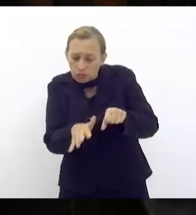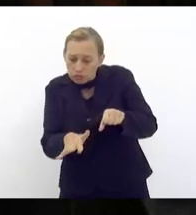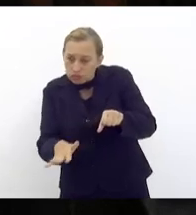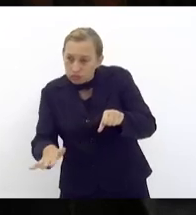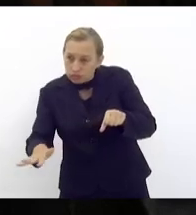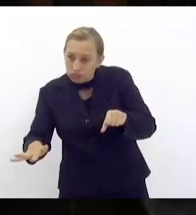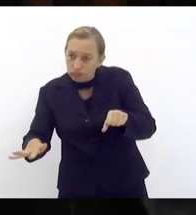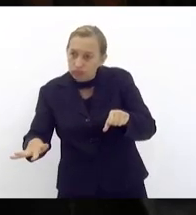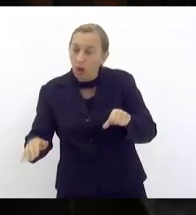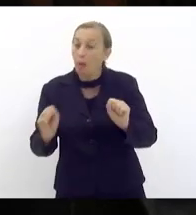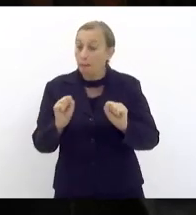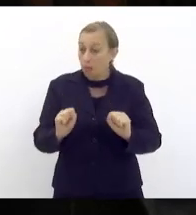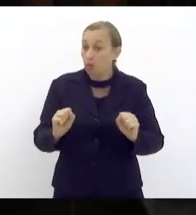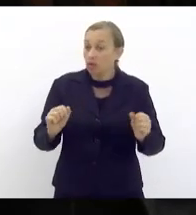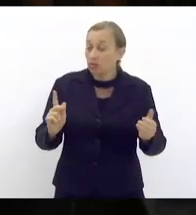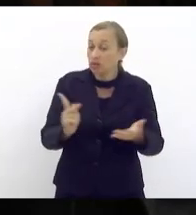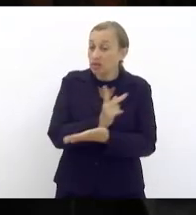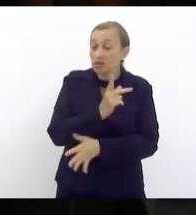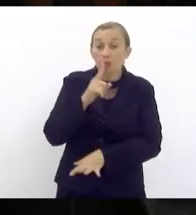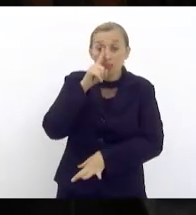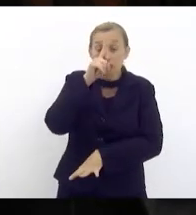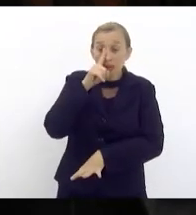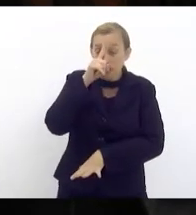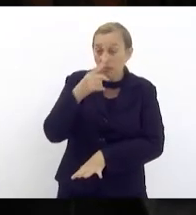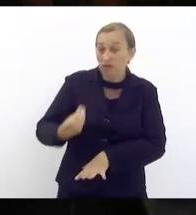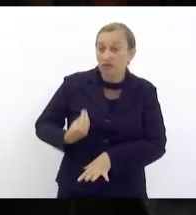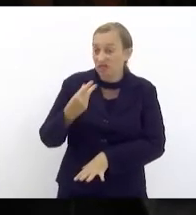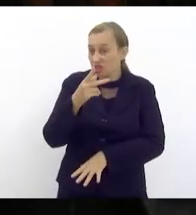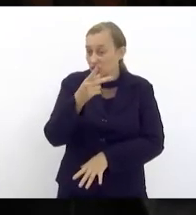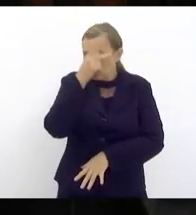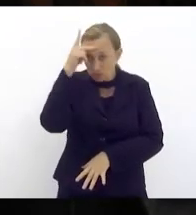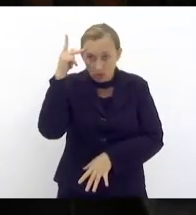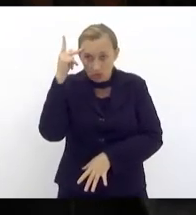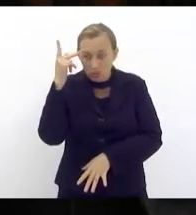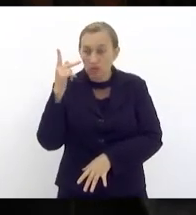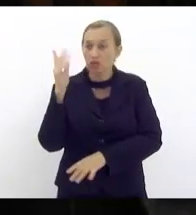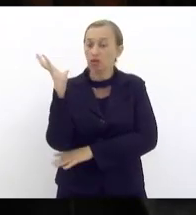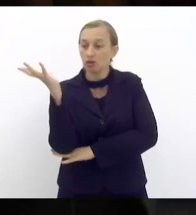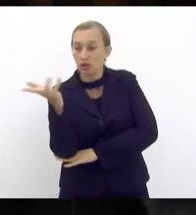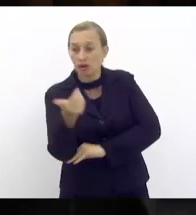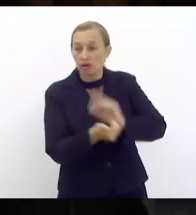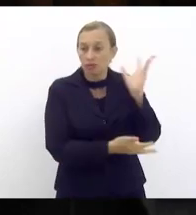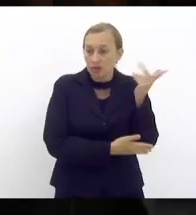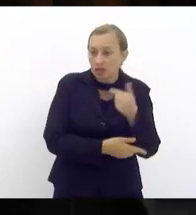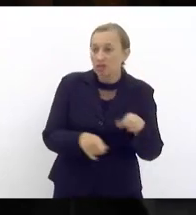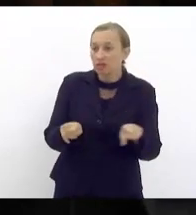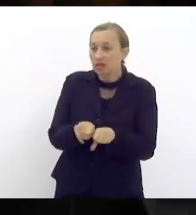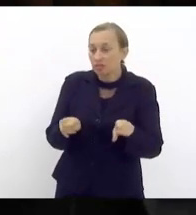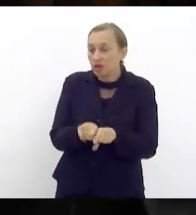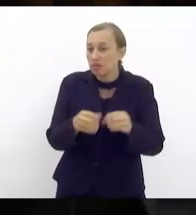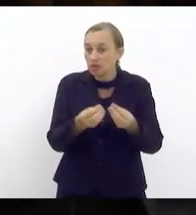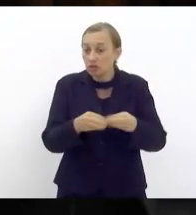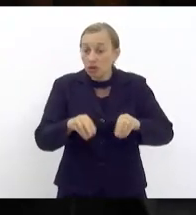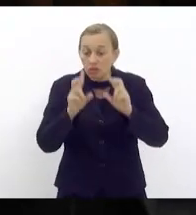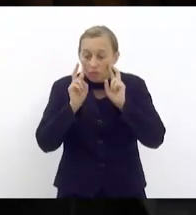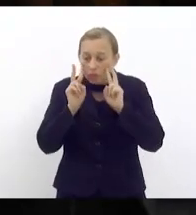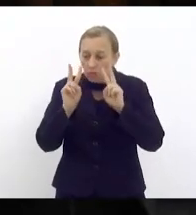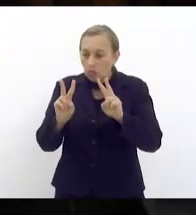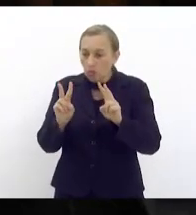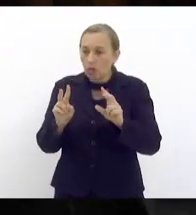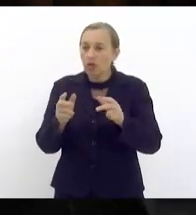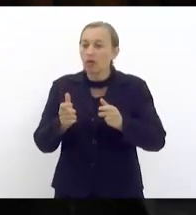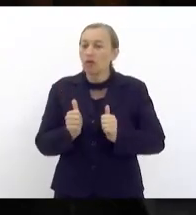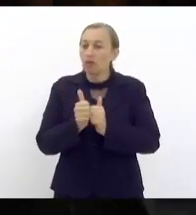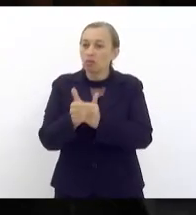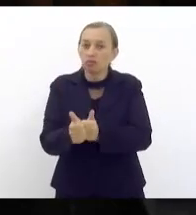afetando a vida da população e afetando todo o meio ambiente estamos atentos estamos acompanhando e não vamos aceitar que essa